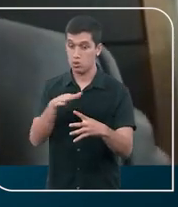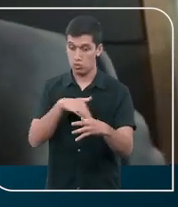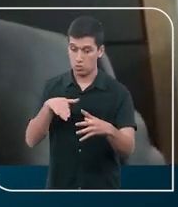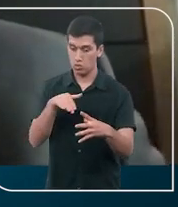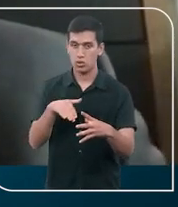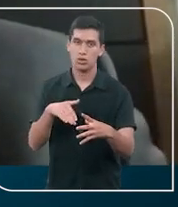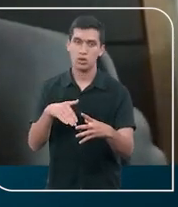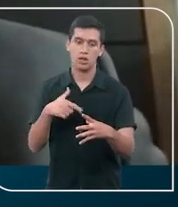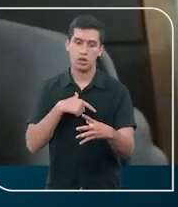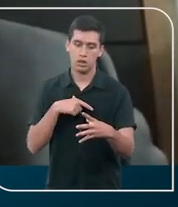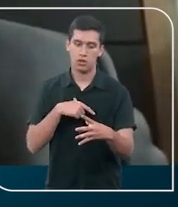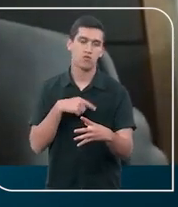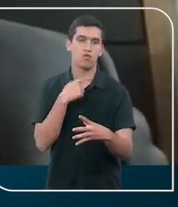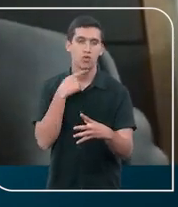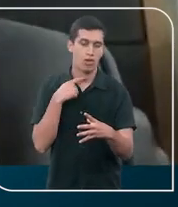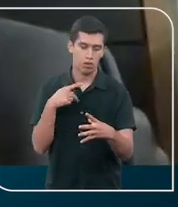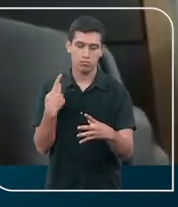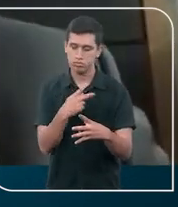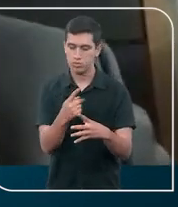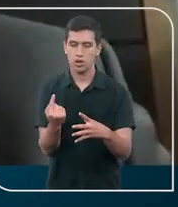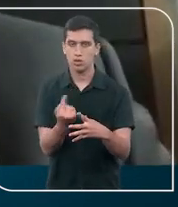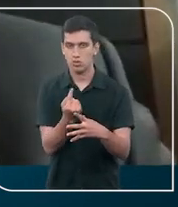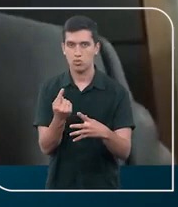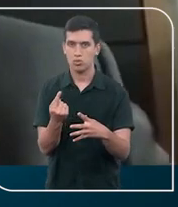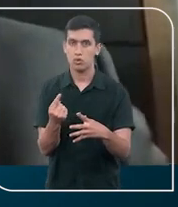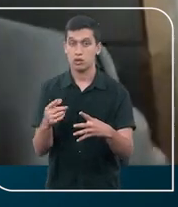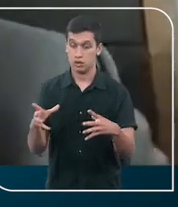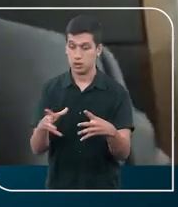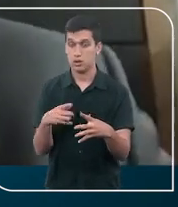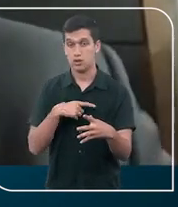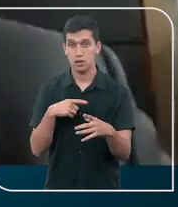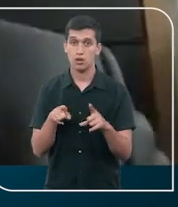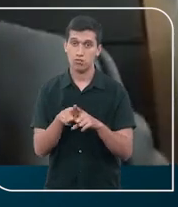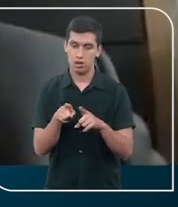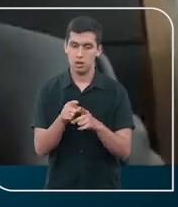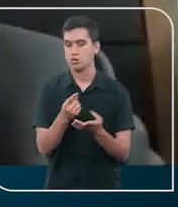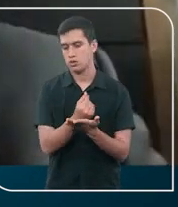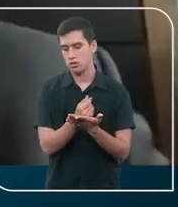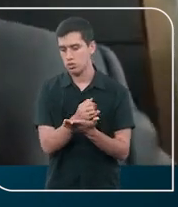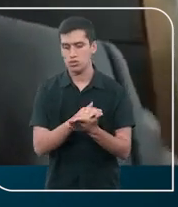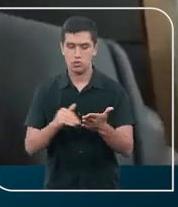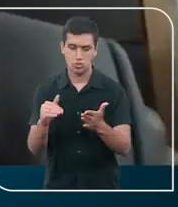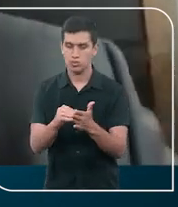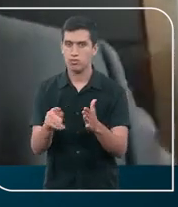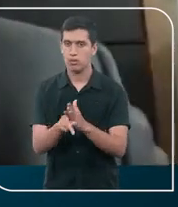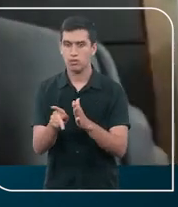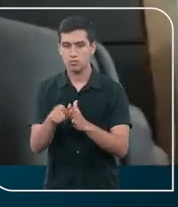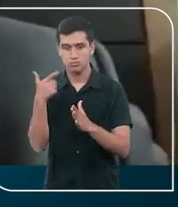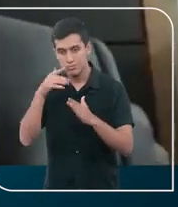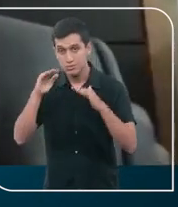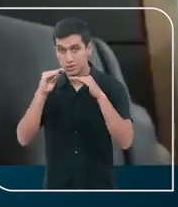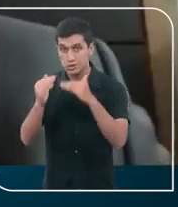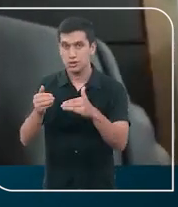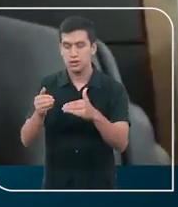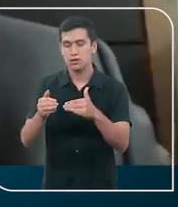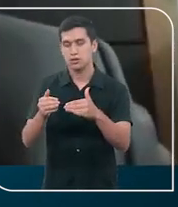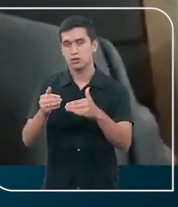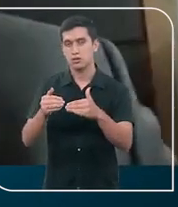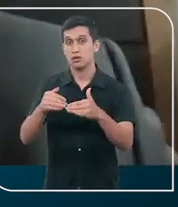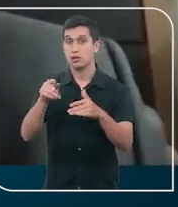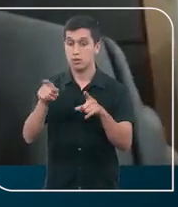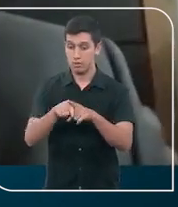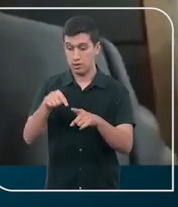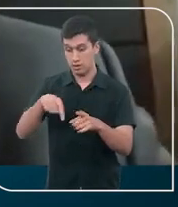coletivo, ele partilha de recursos comuns para alcançar esses objetivos coletivos e ele é uma